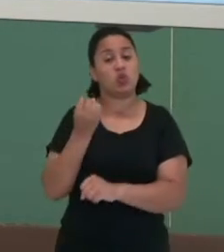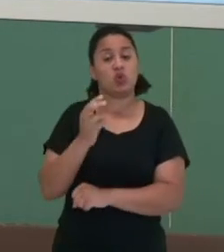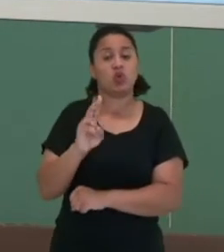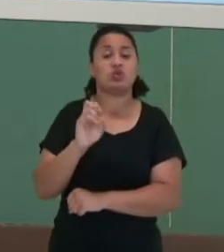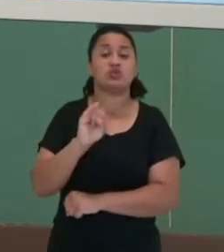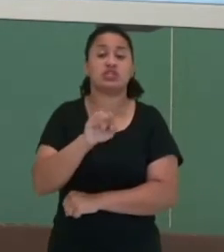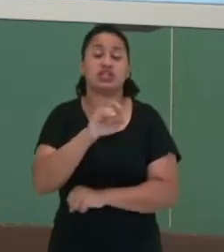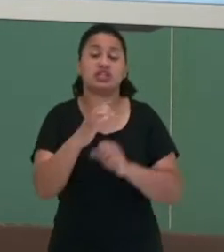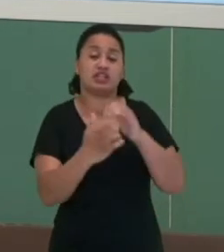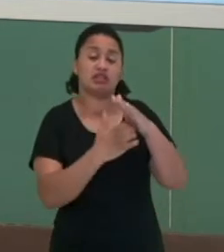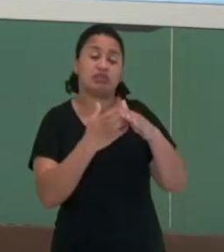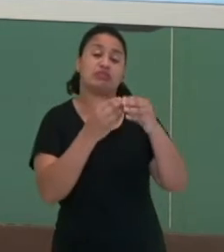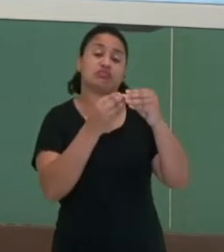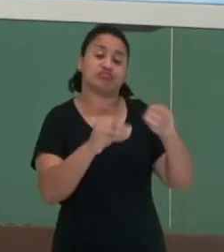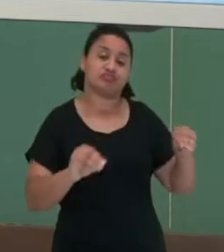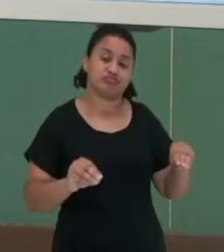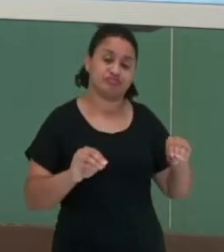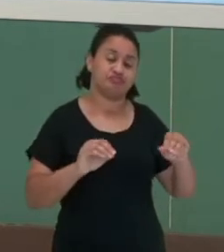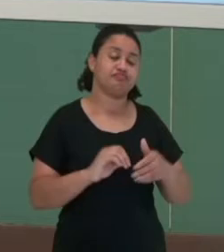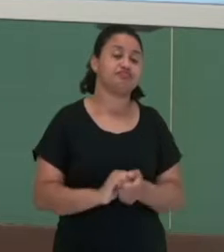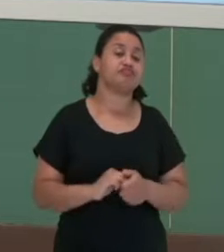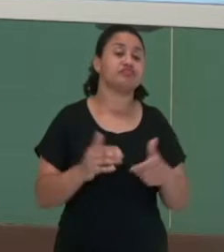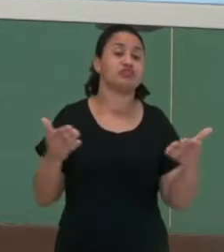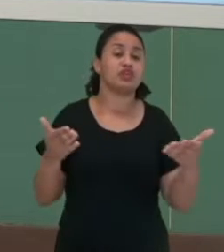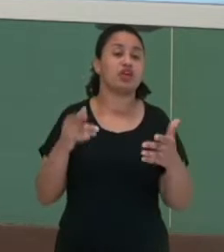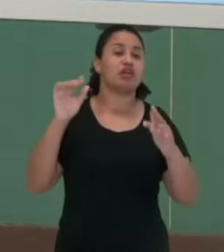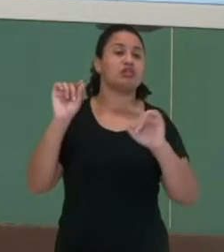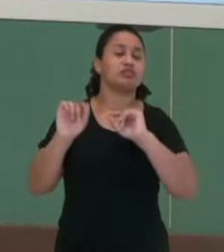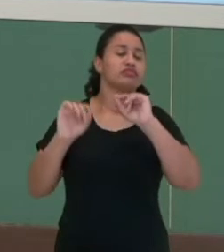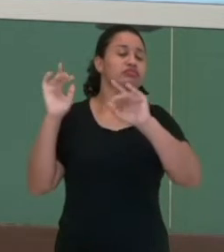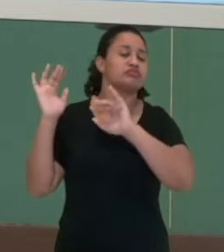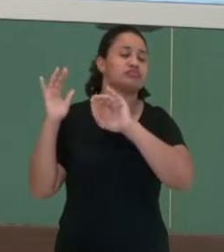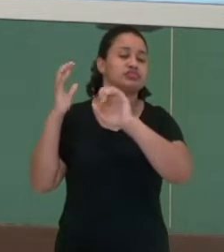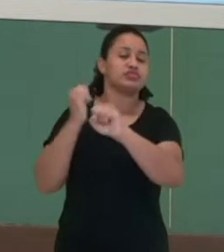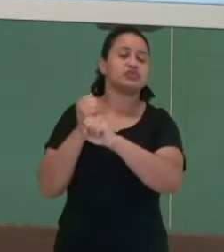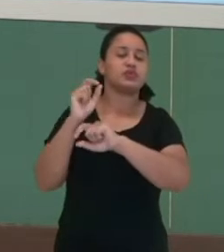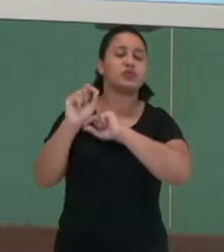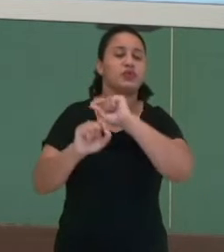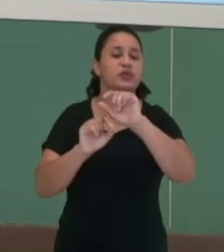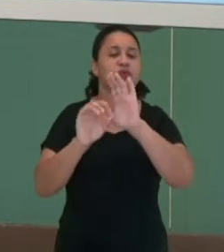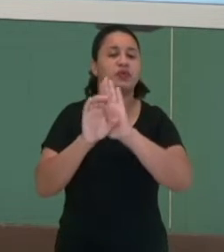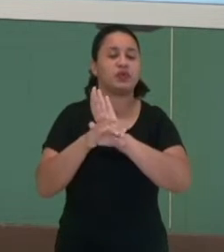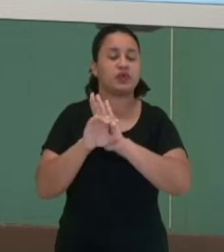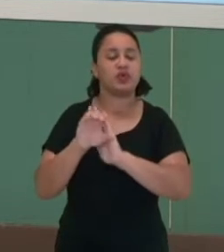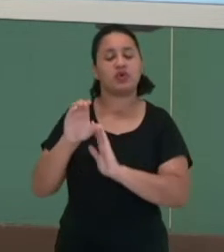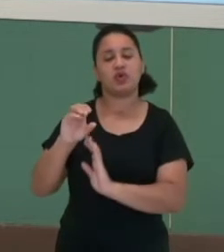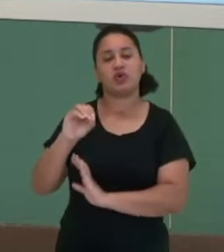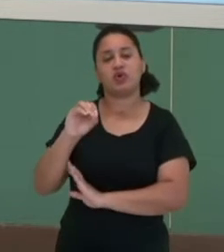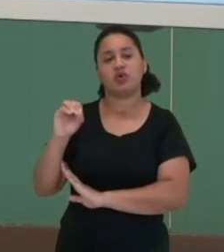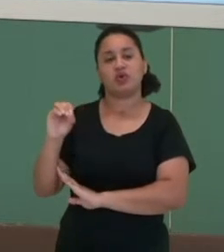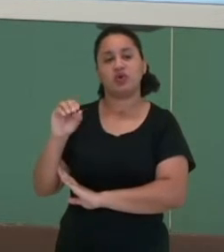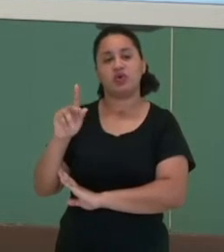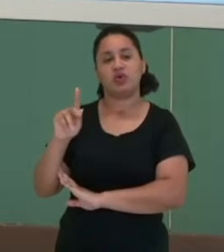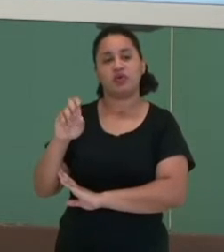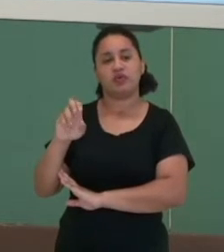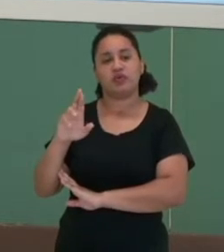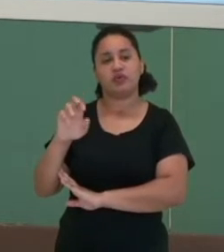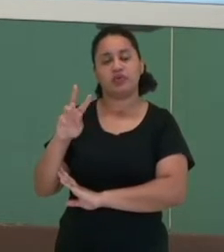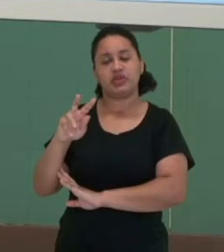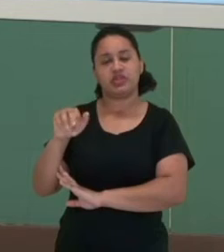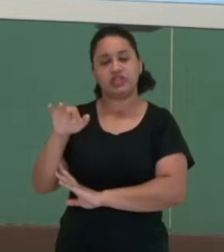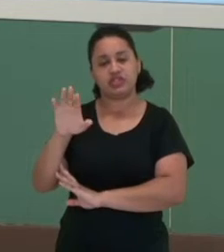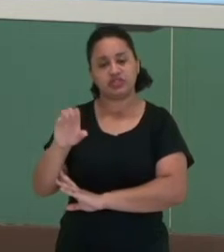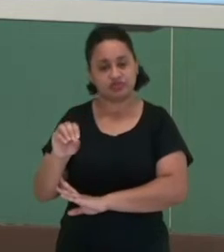tendo prejuízo. Agora a gente vai retomar um pouquinho a respeito do cooperativismo. Mas antes disso, a gente